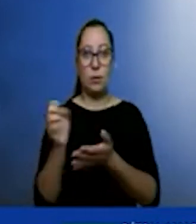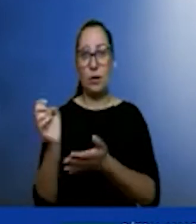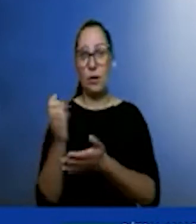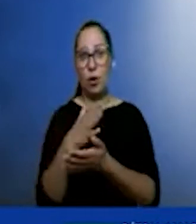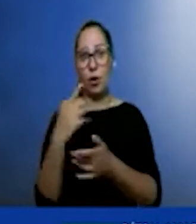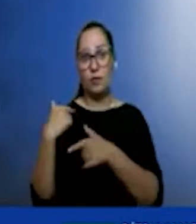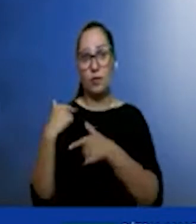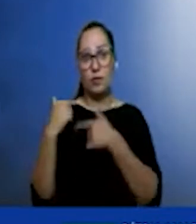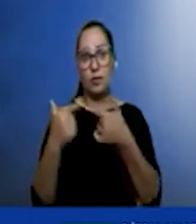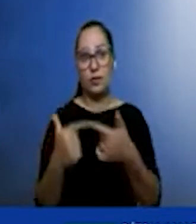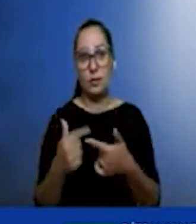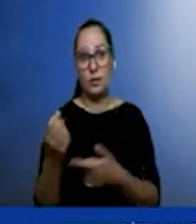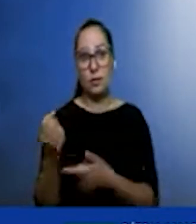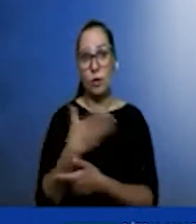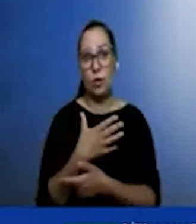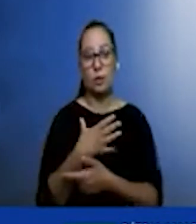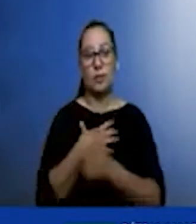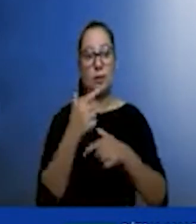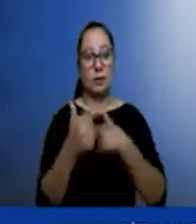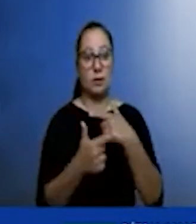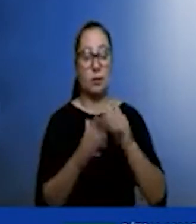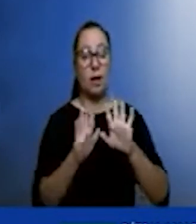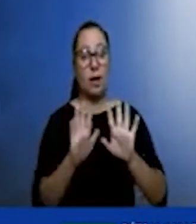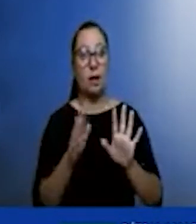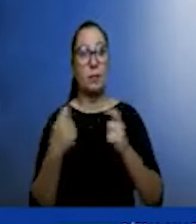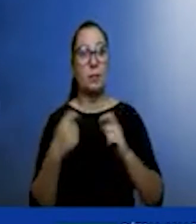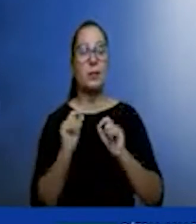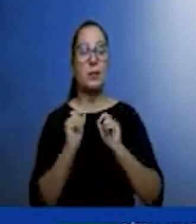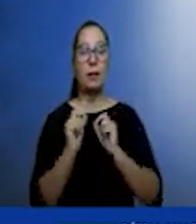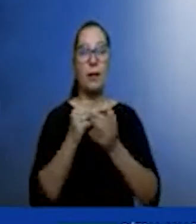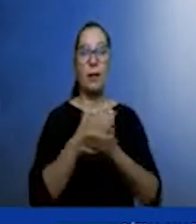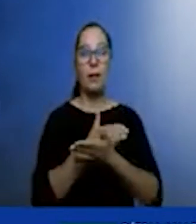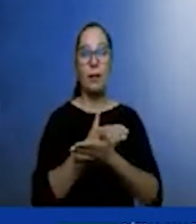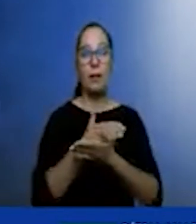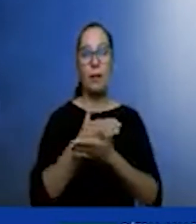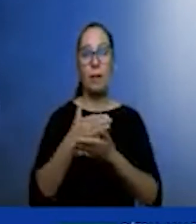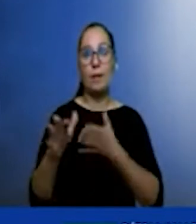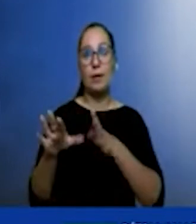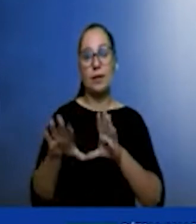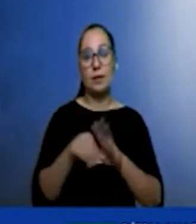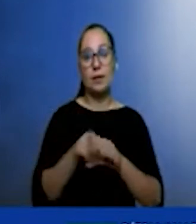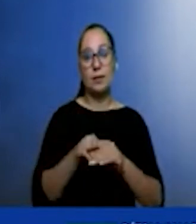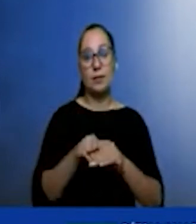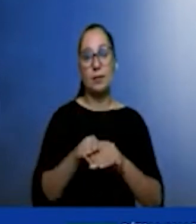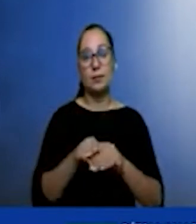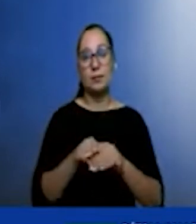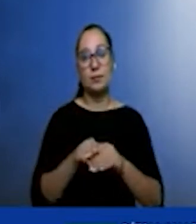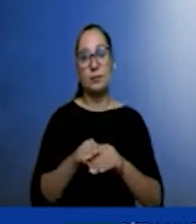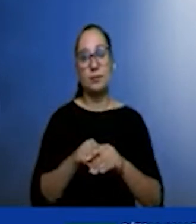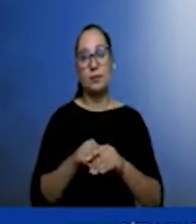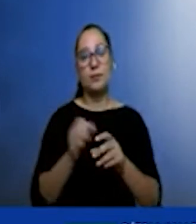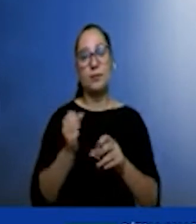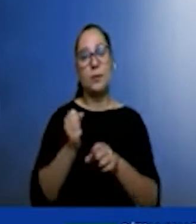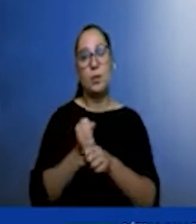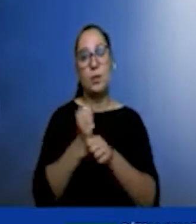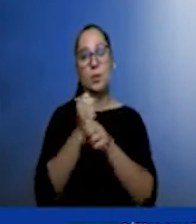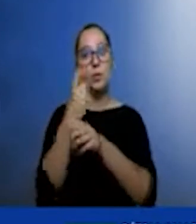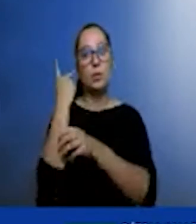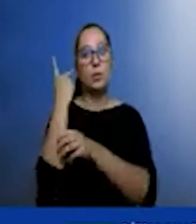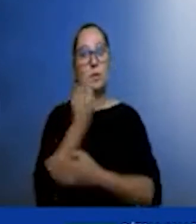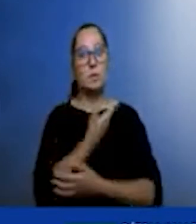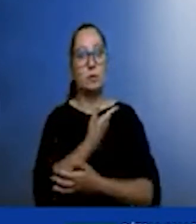nova força de trabalho, a gente vai precisar começar internamente a construir políticas públicas que